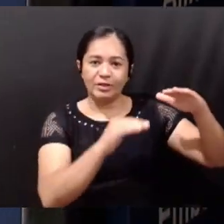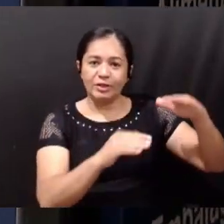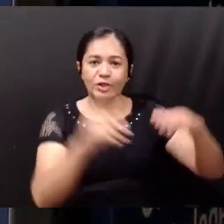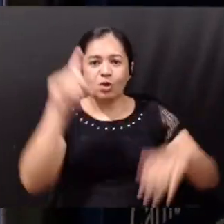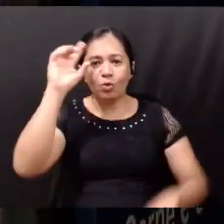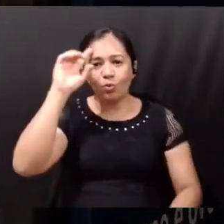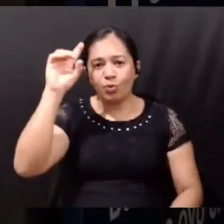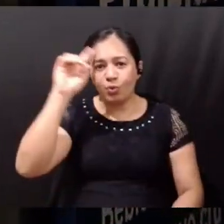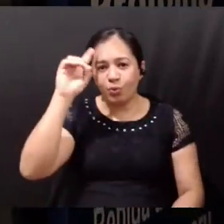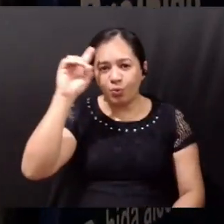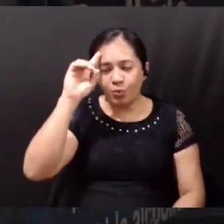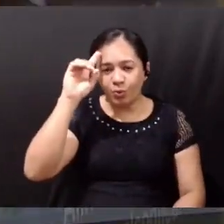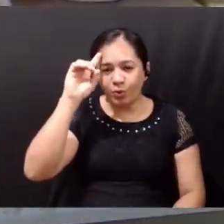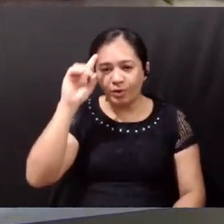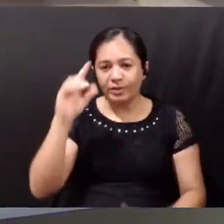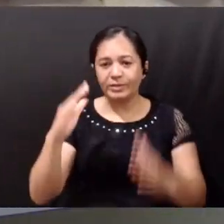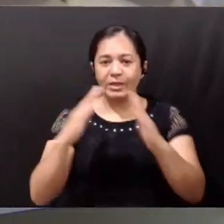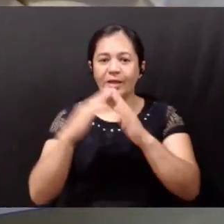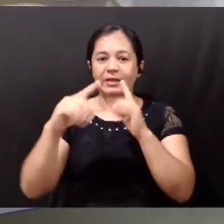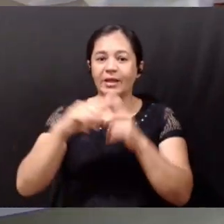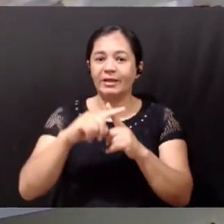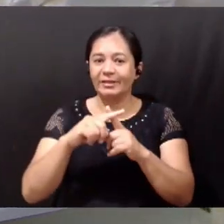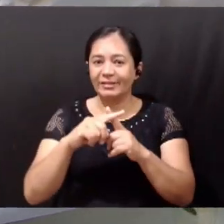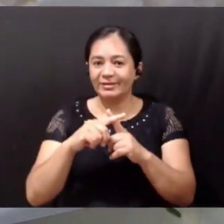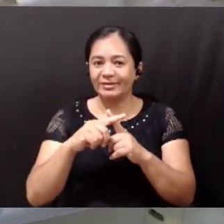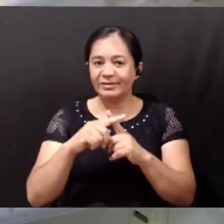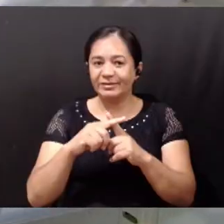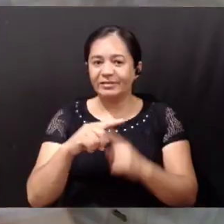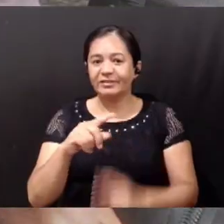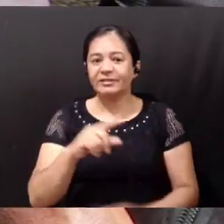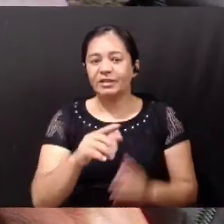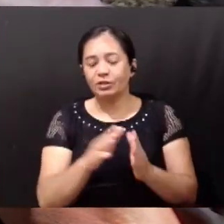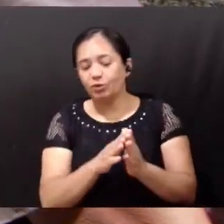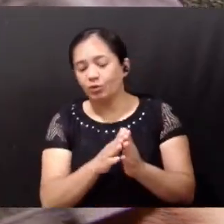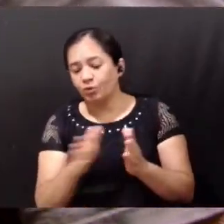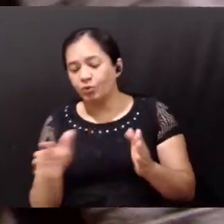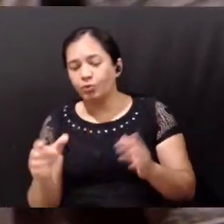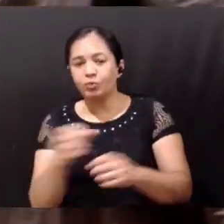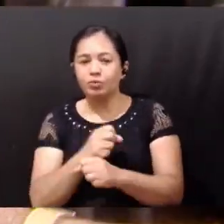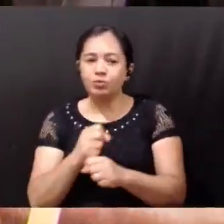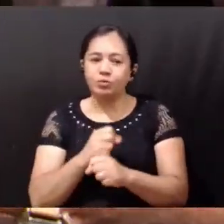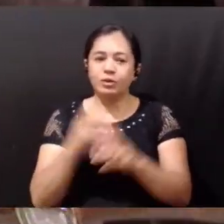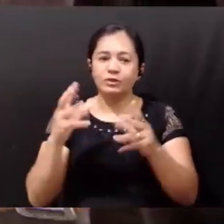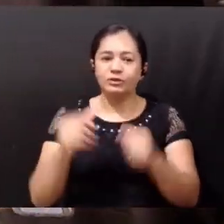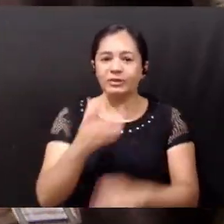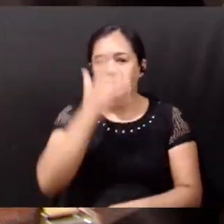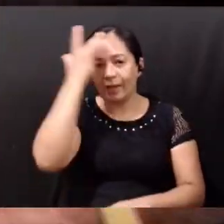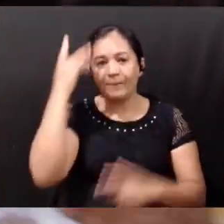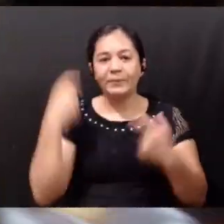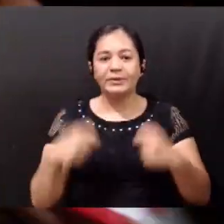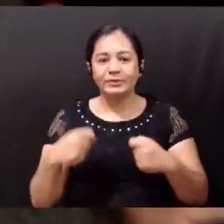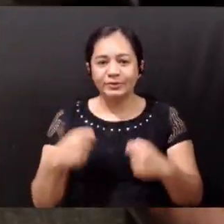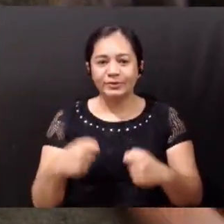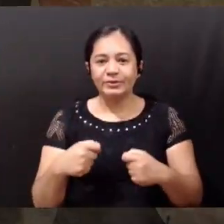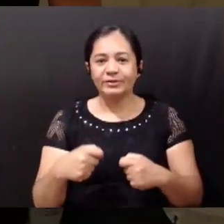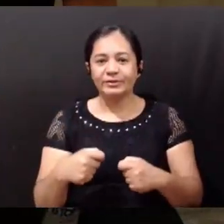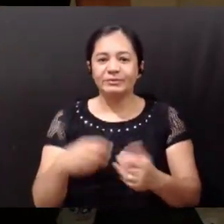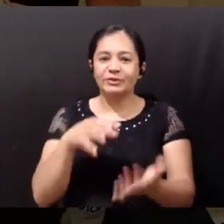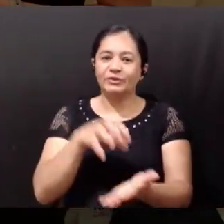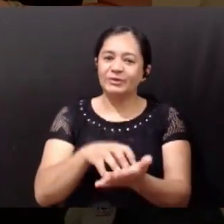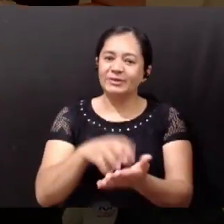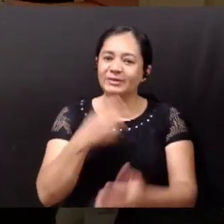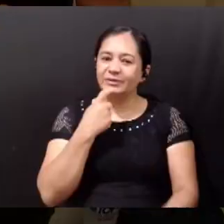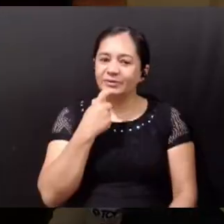Catedral Metropolitana alimenta durante o ano todo quem precisa e passa pelo centro de Campinas.